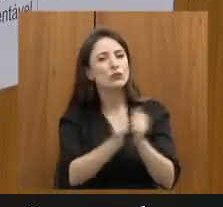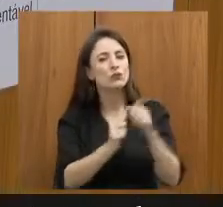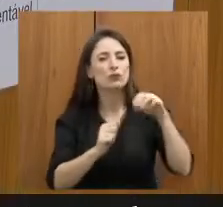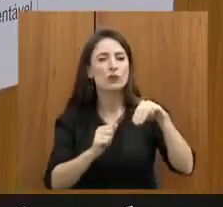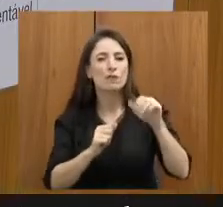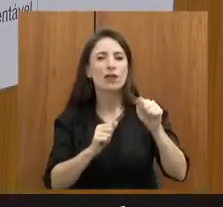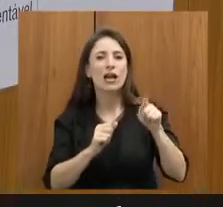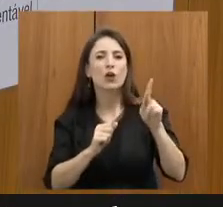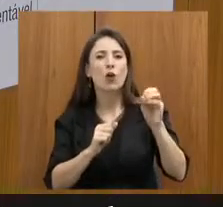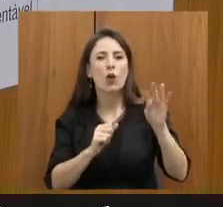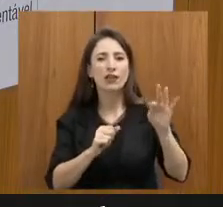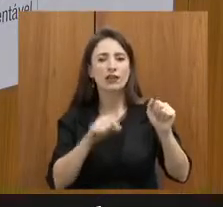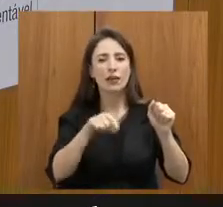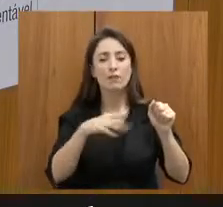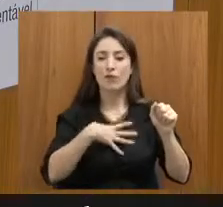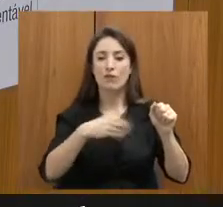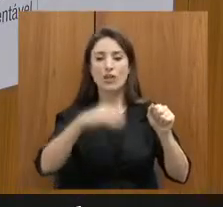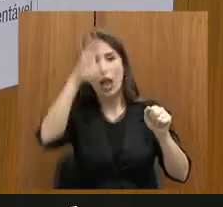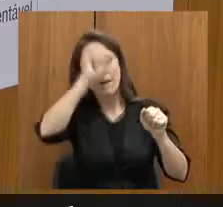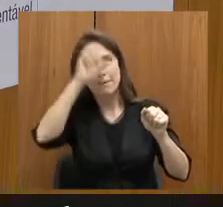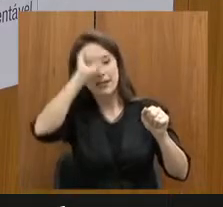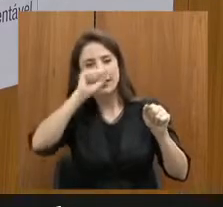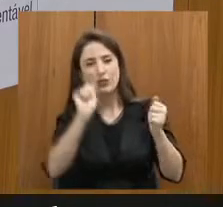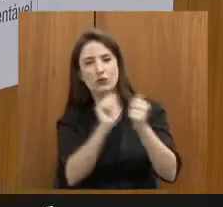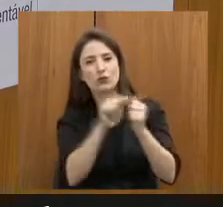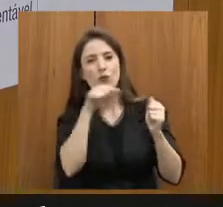transmissão dos saberes dele delas